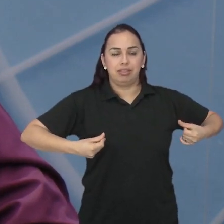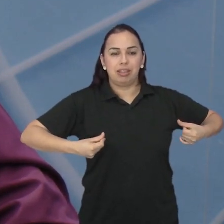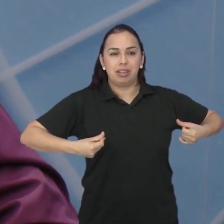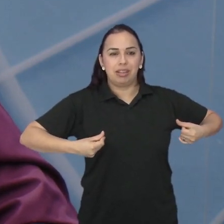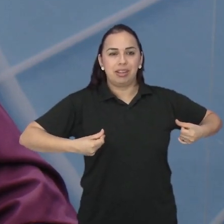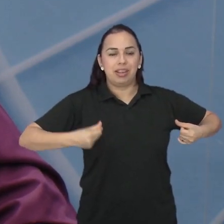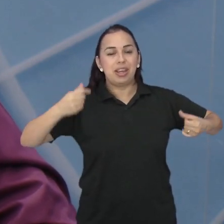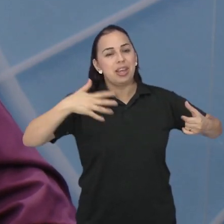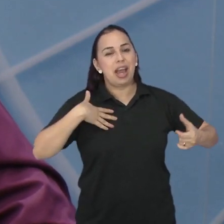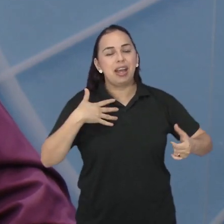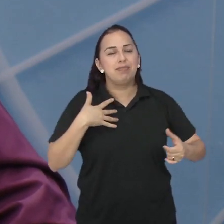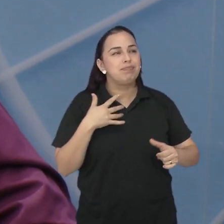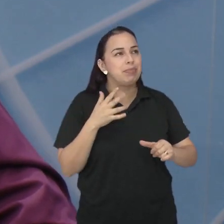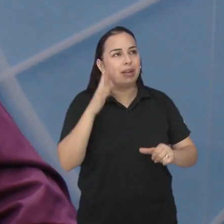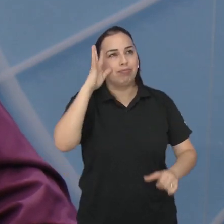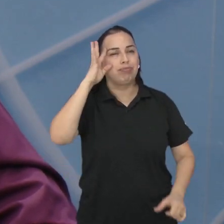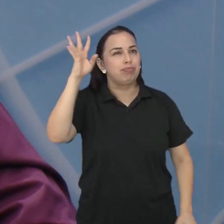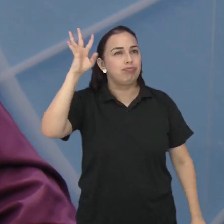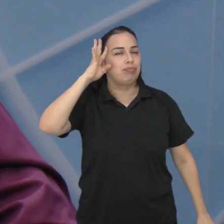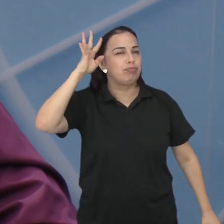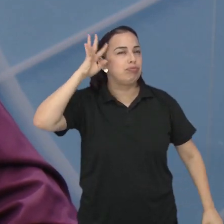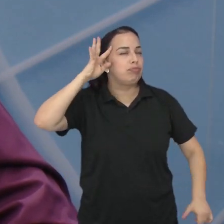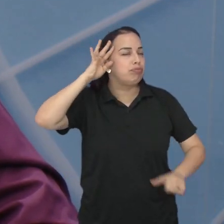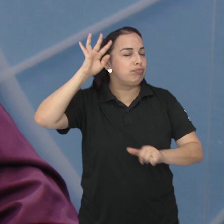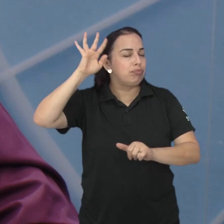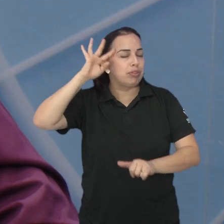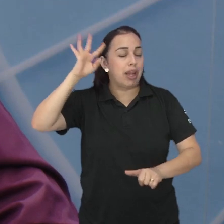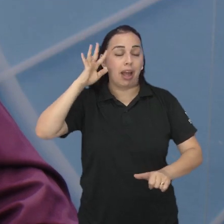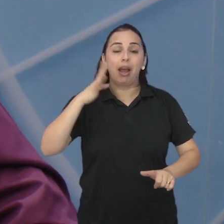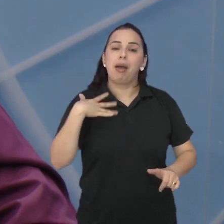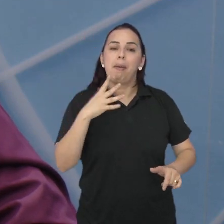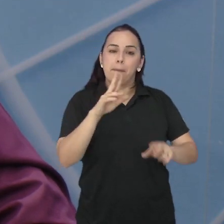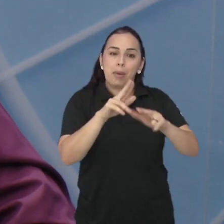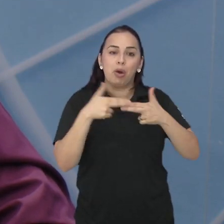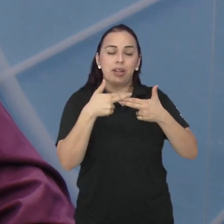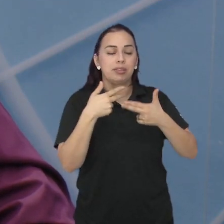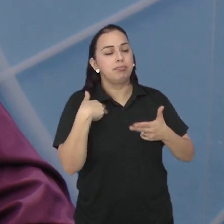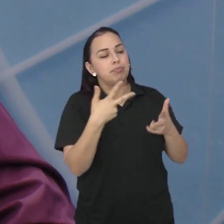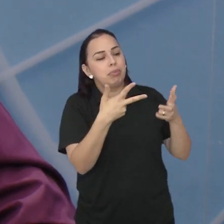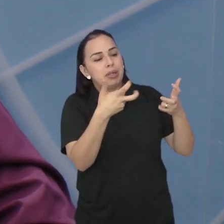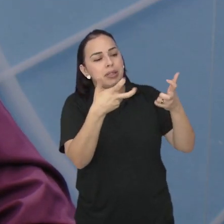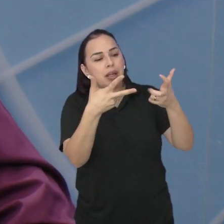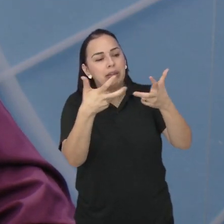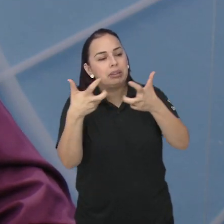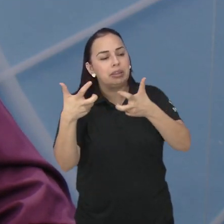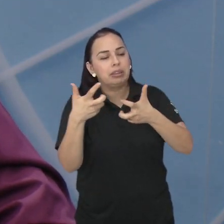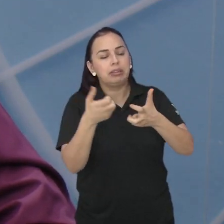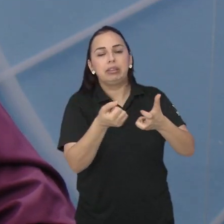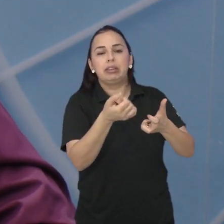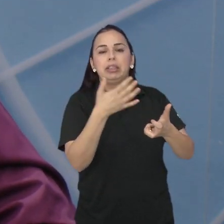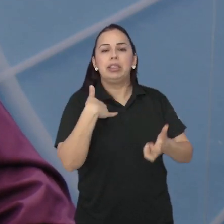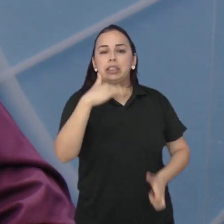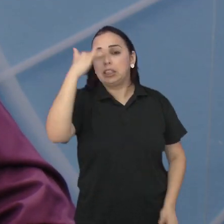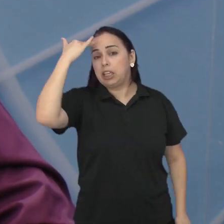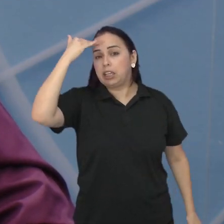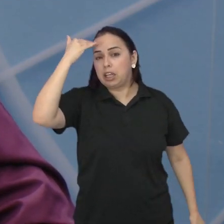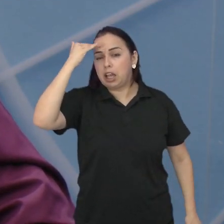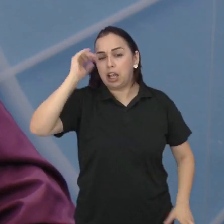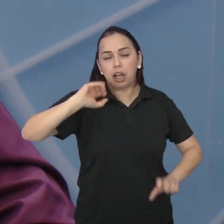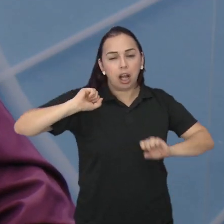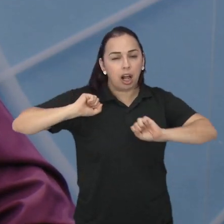dele. E qual que é a realidade dele? É isso que a gente começa a perceber. Então, a gente começa a ouvir ele, começa a